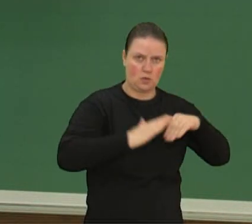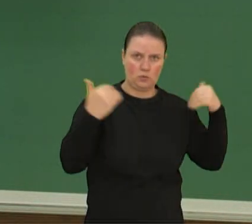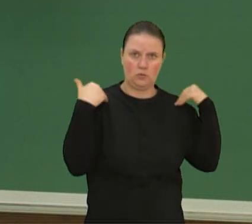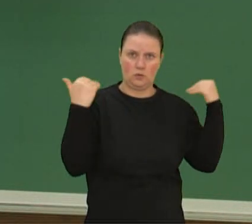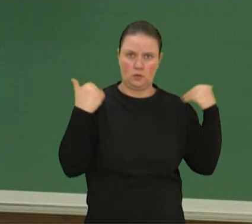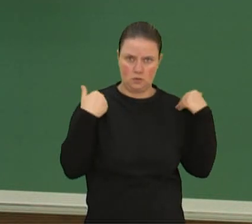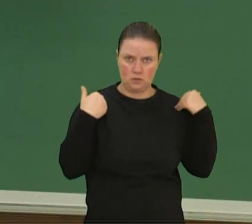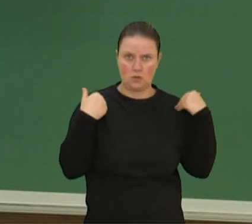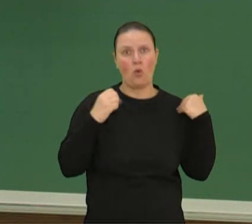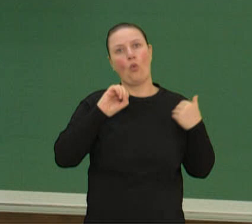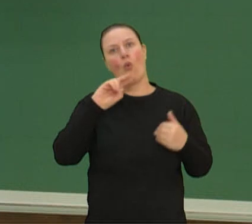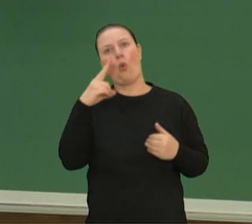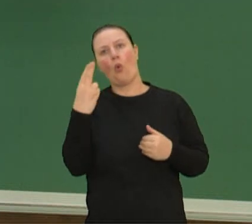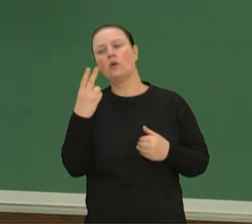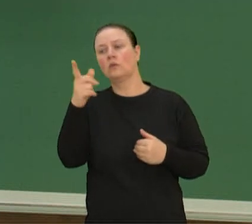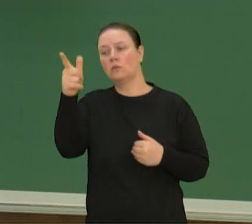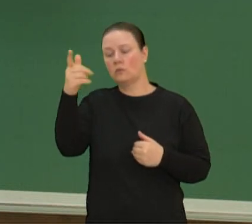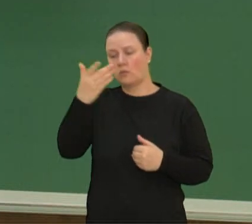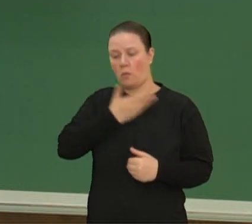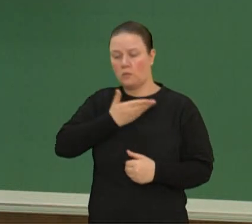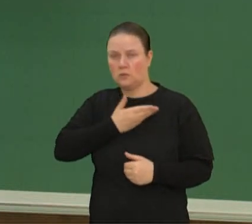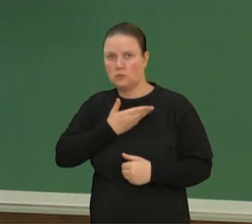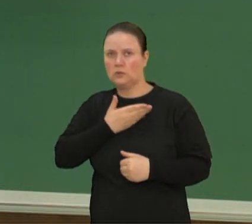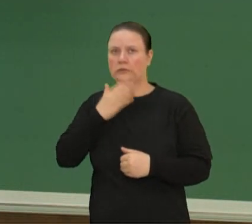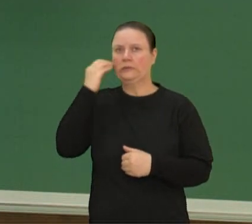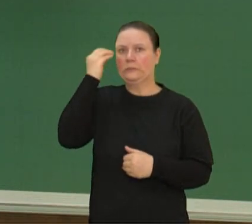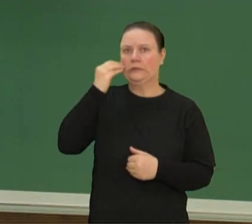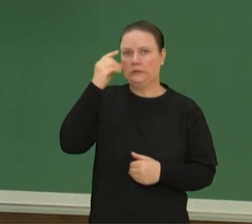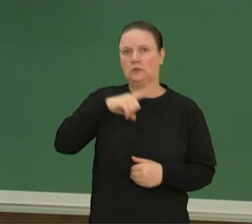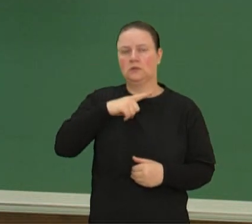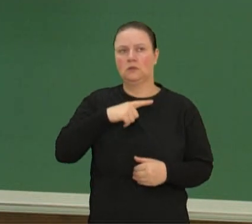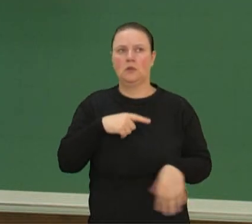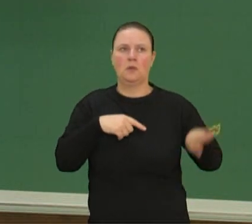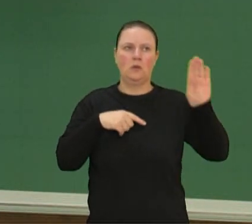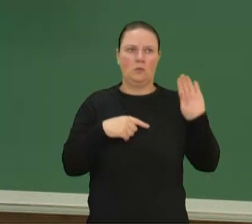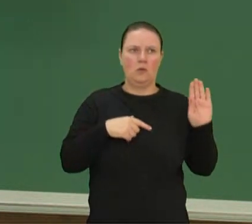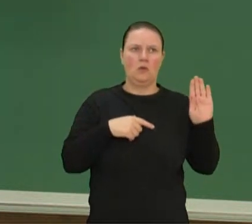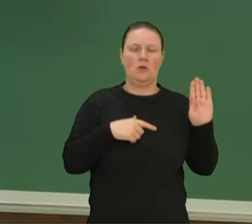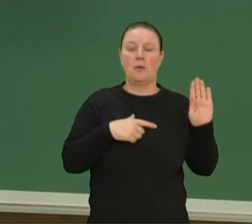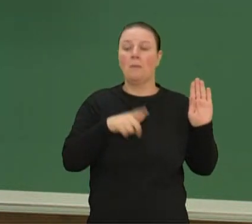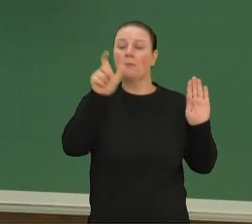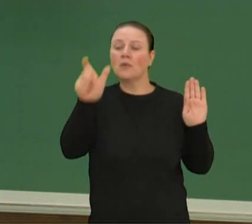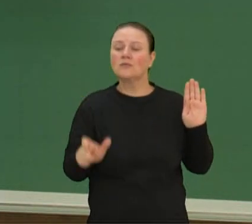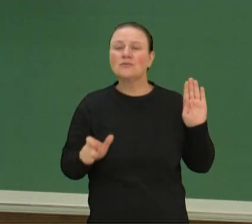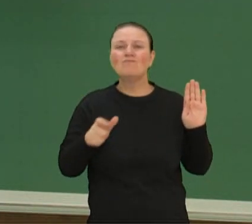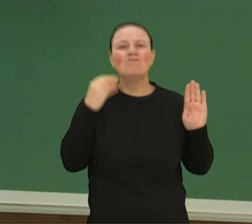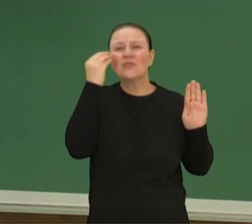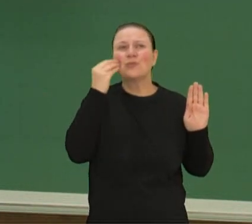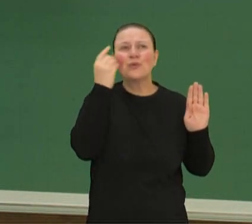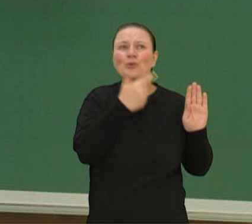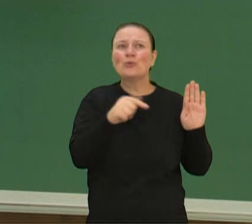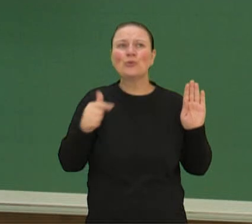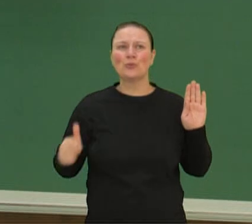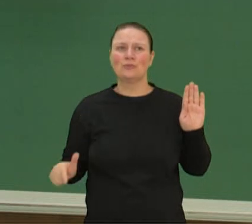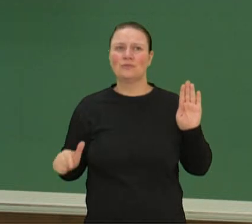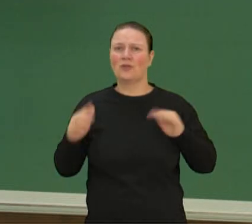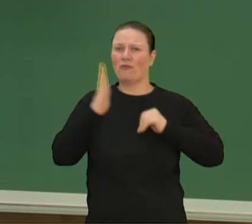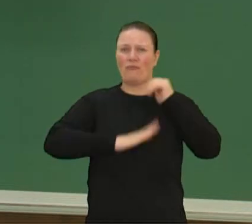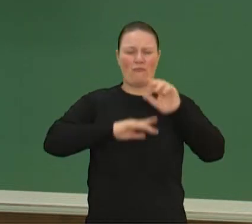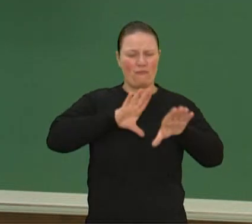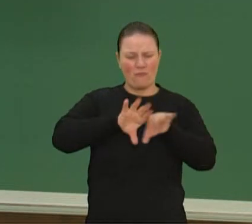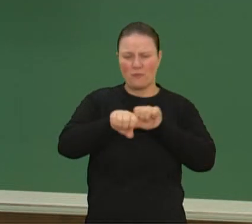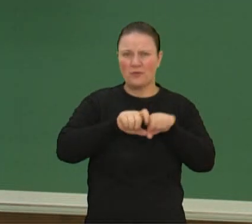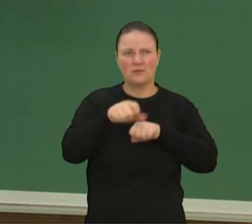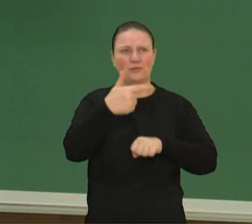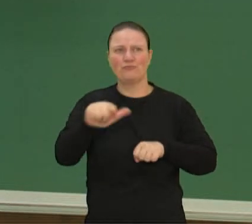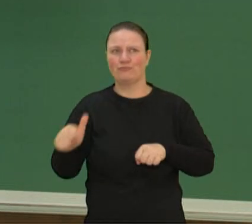tenham um colega experiente. Letra B. Pessoas experientes sem formação específica podem orientar treinos de resistência contínuos.